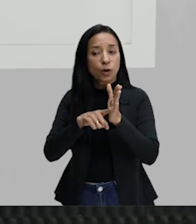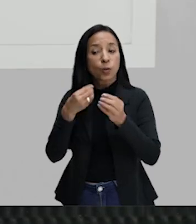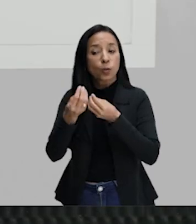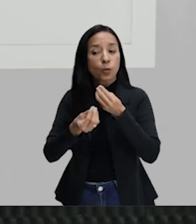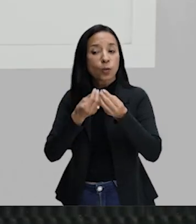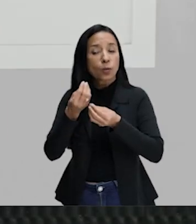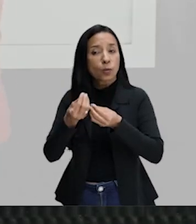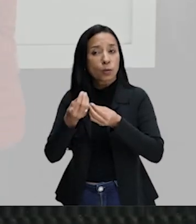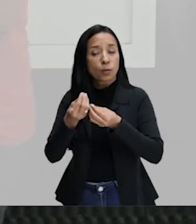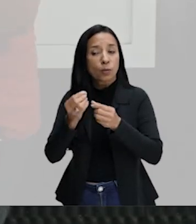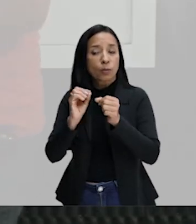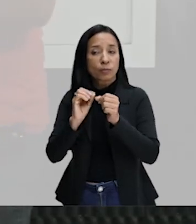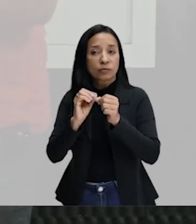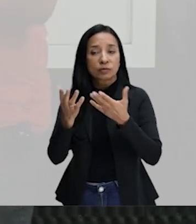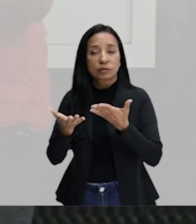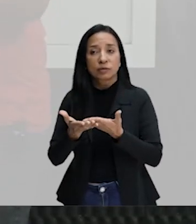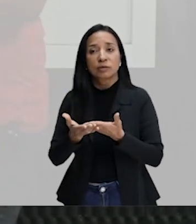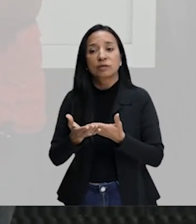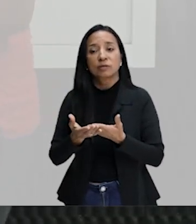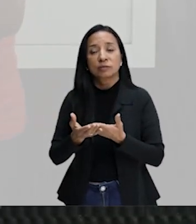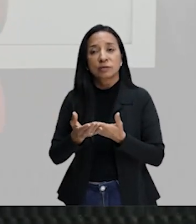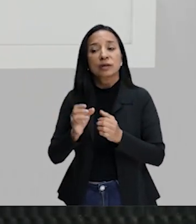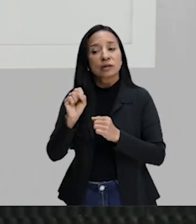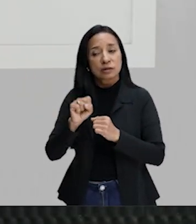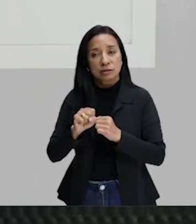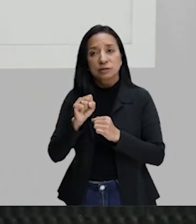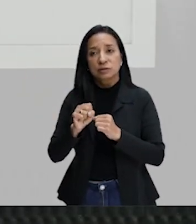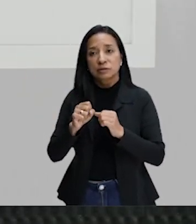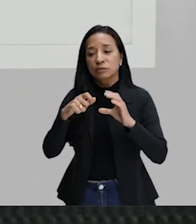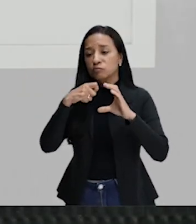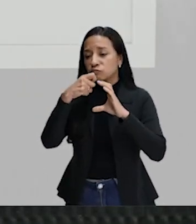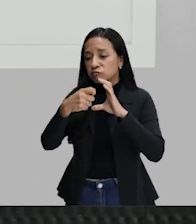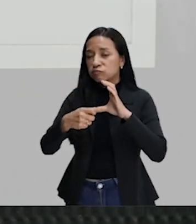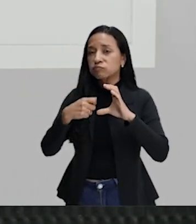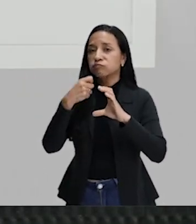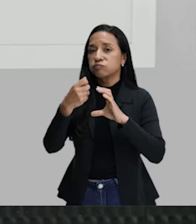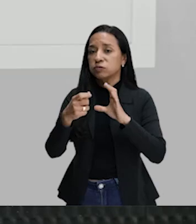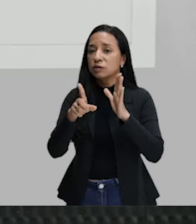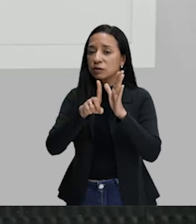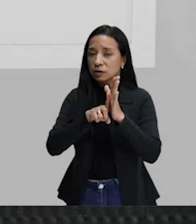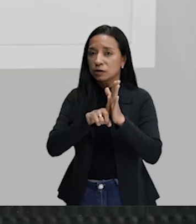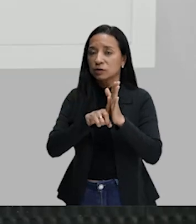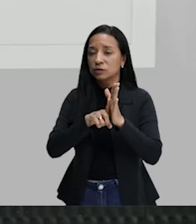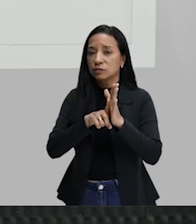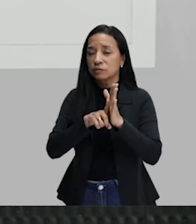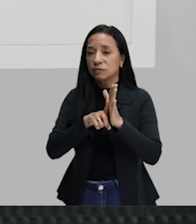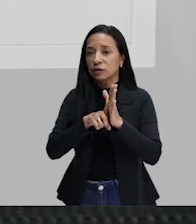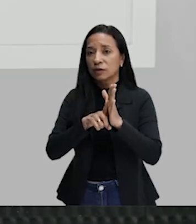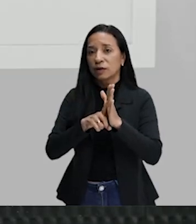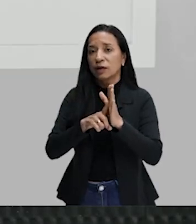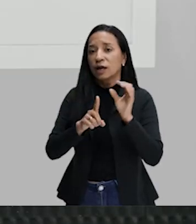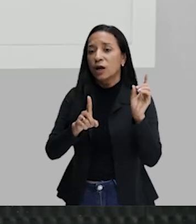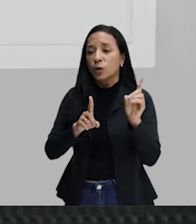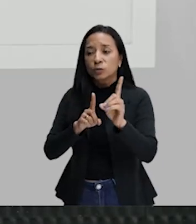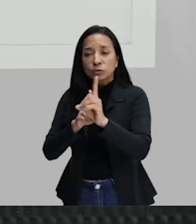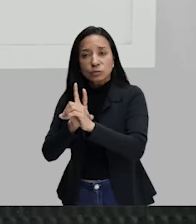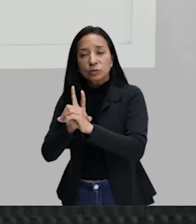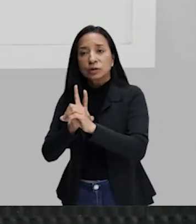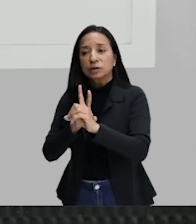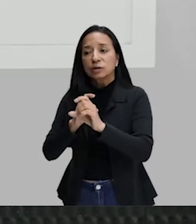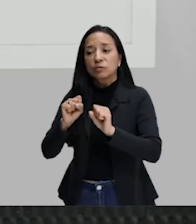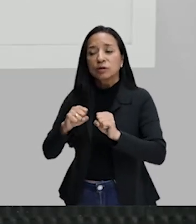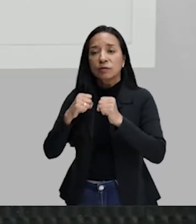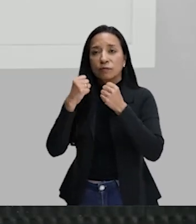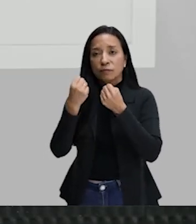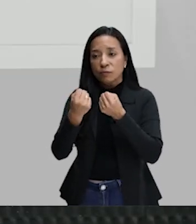for negativa, nós vamos utilizar aqui a direção da força ao contrário. Ela não vai ser dada pela palma